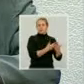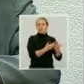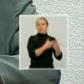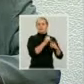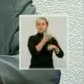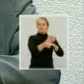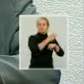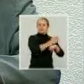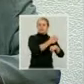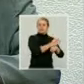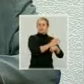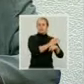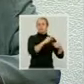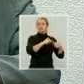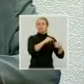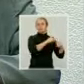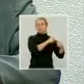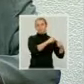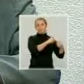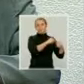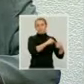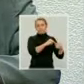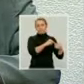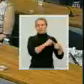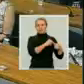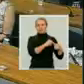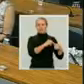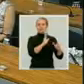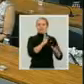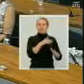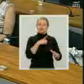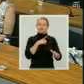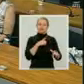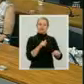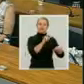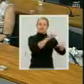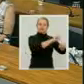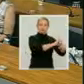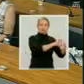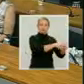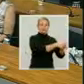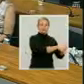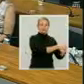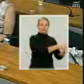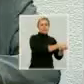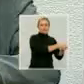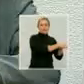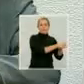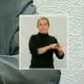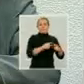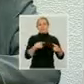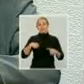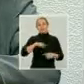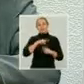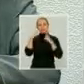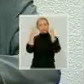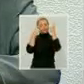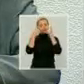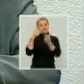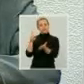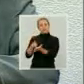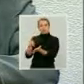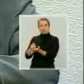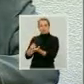estado, no município, em que está localizado o centro de produção. A nossa preocupação é que, na verdade,